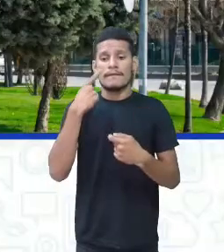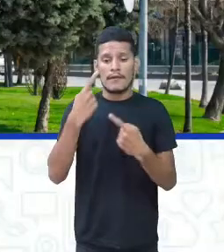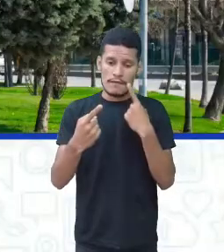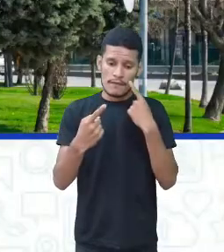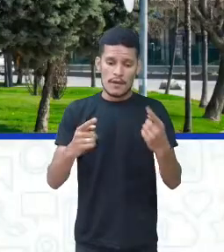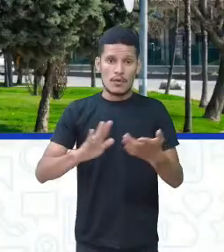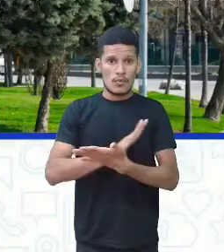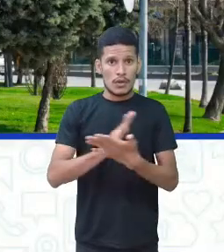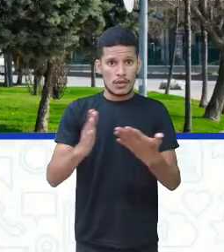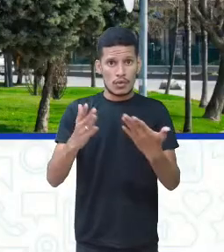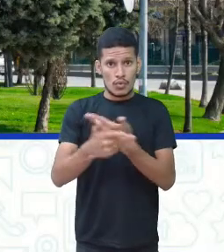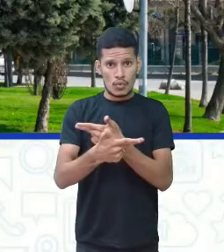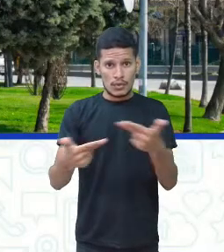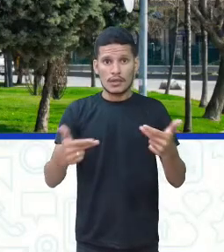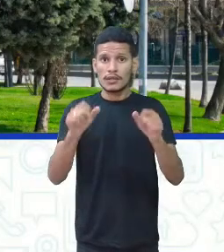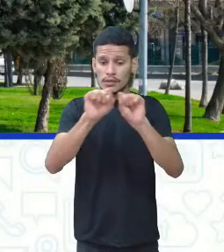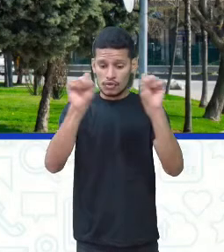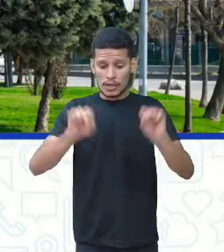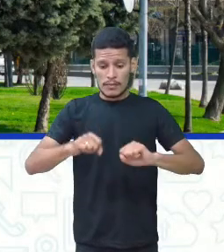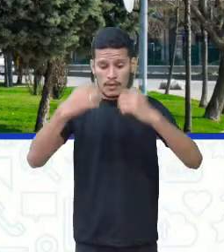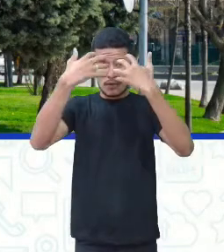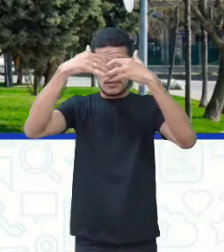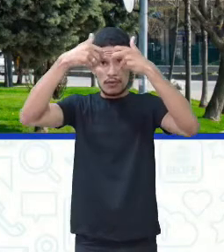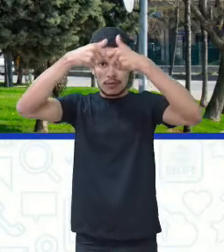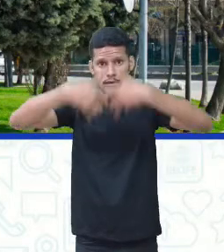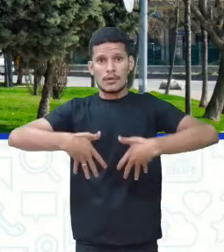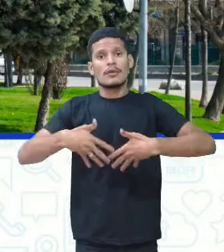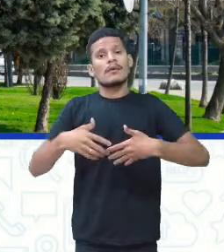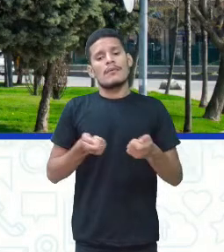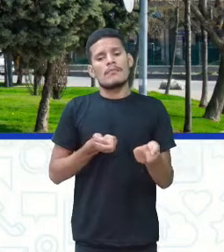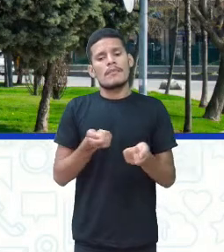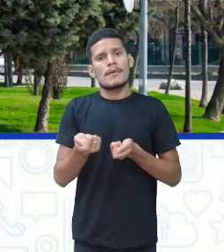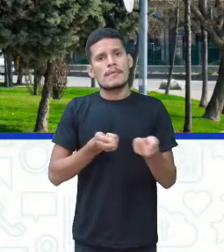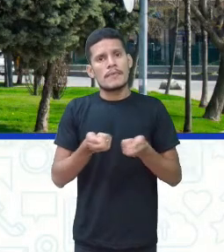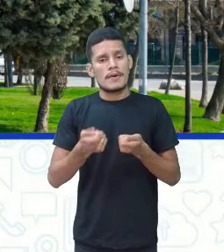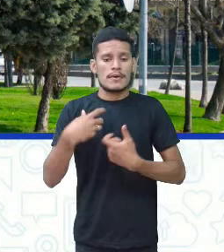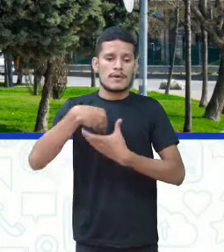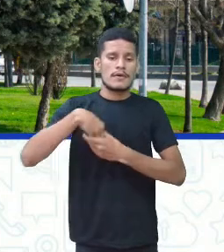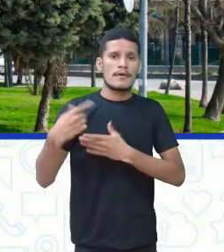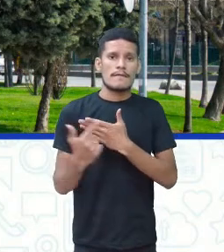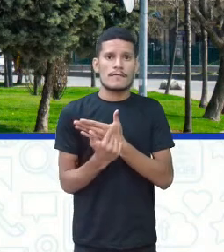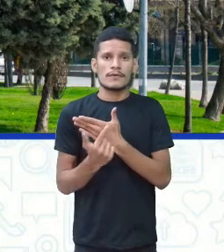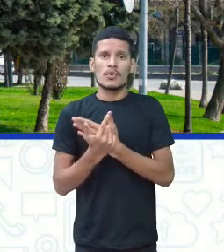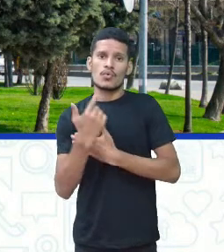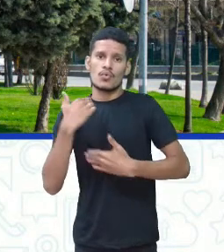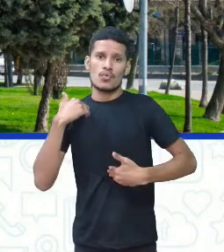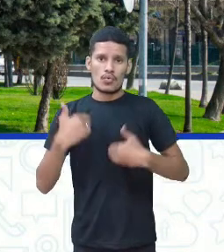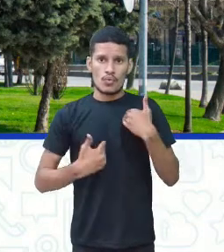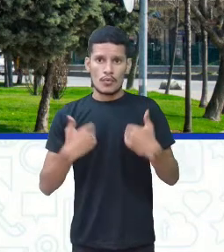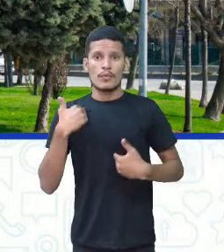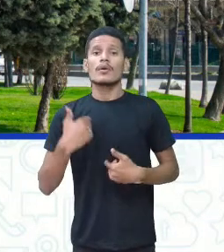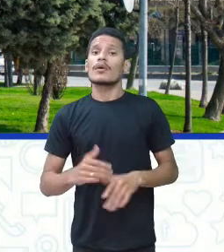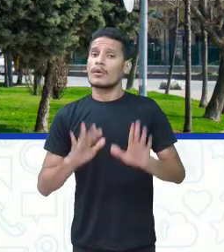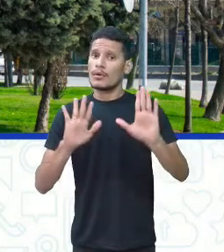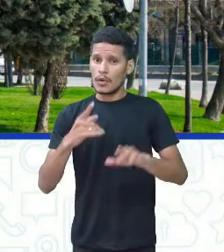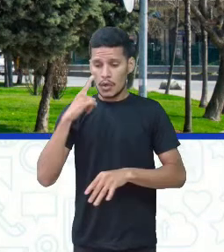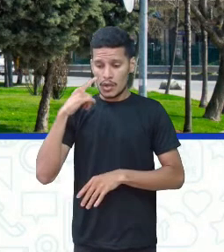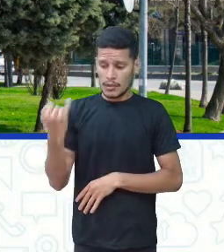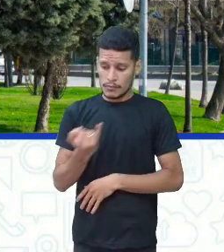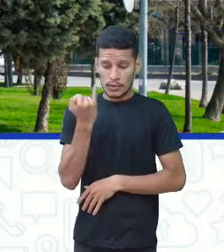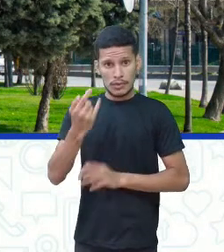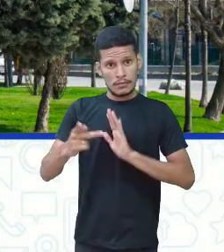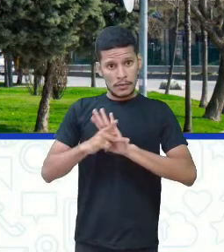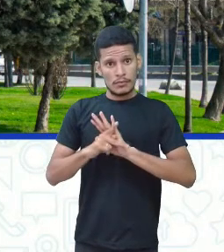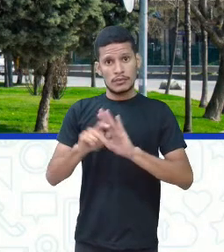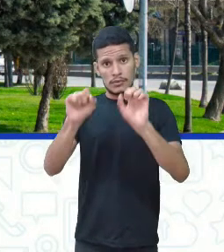sistema nervoso, ele integra e coordena as funções e ações do corpo. Então, vejam aí a importância do nosso sistema